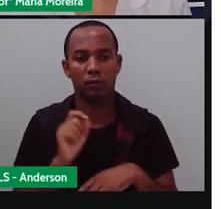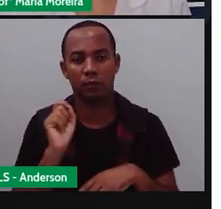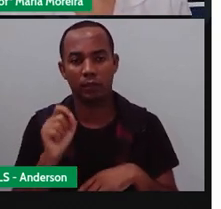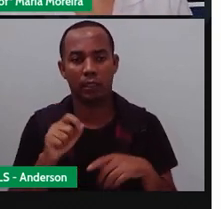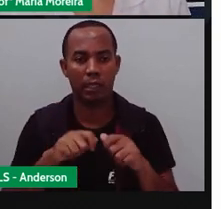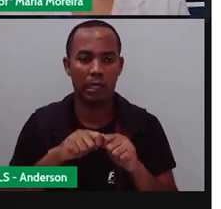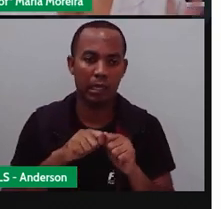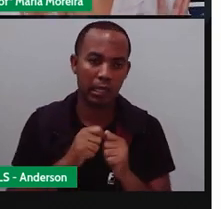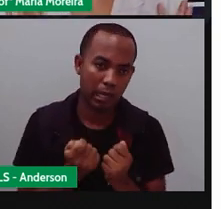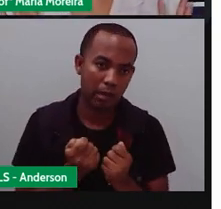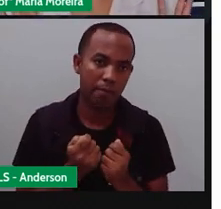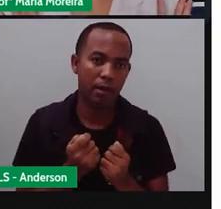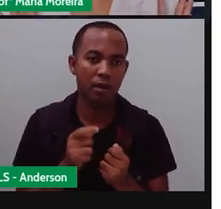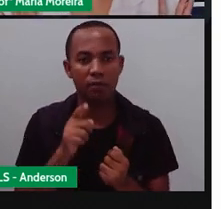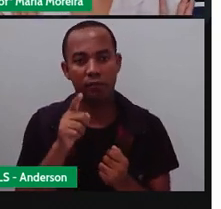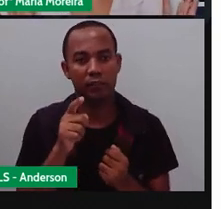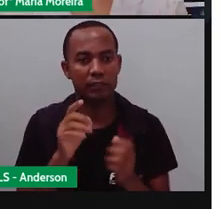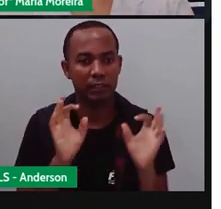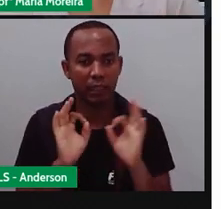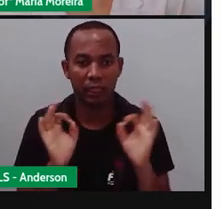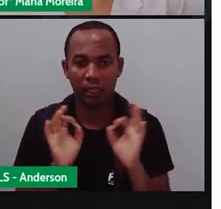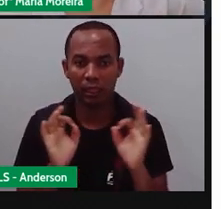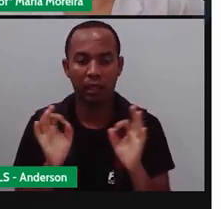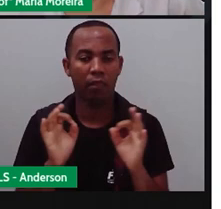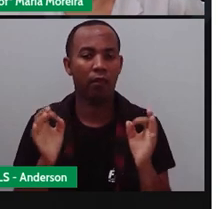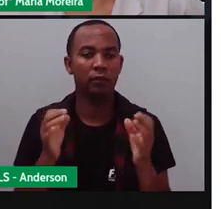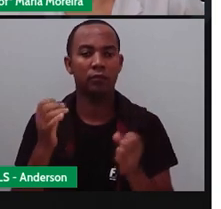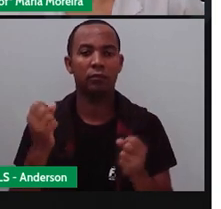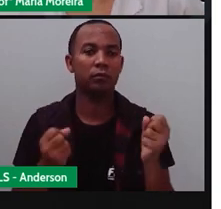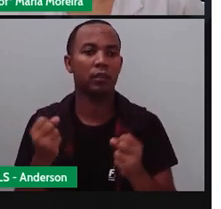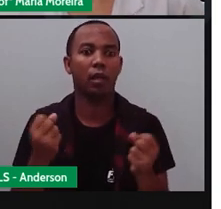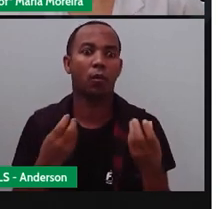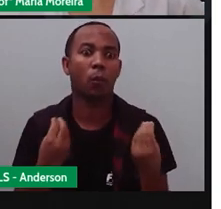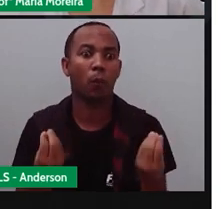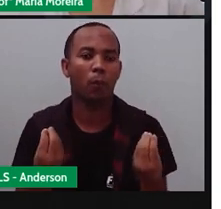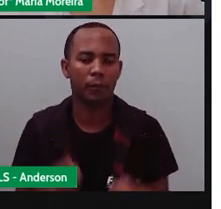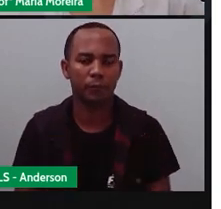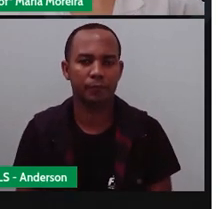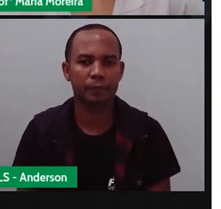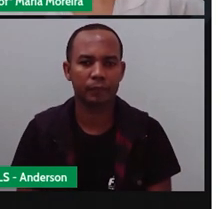quebrar e aí você vai ficar sem aquele aquele veículo